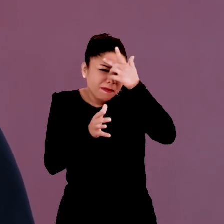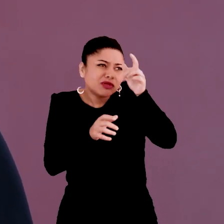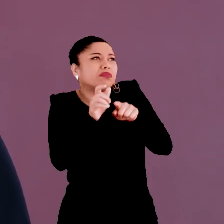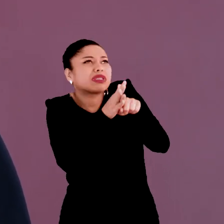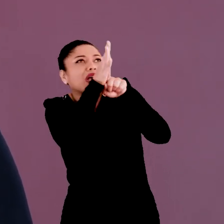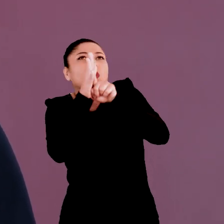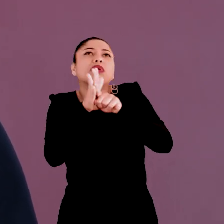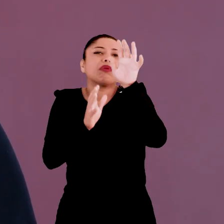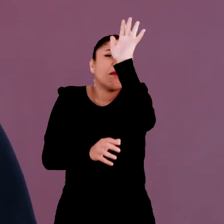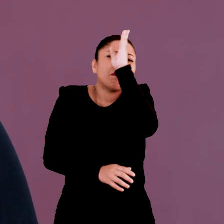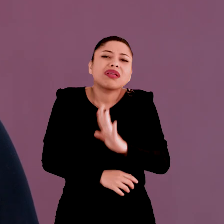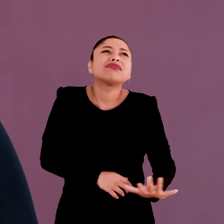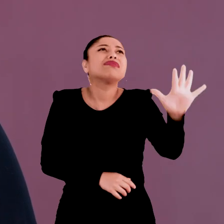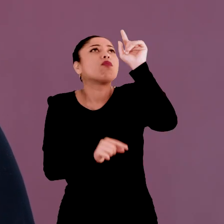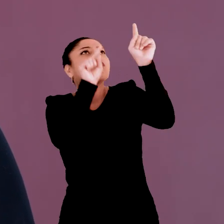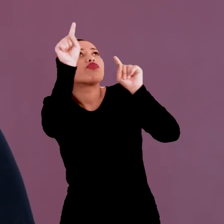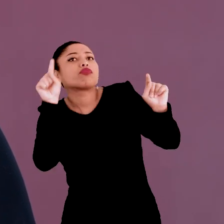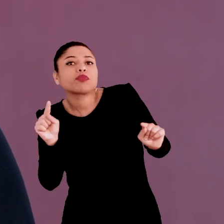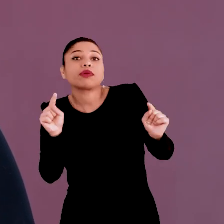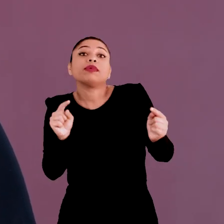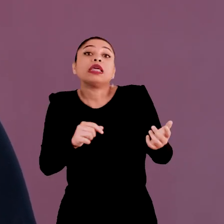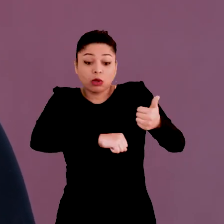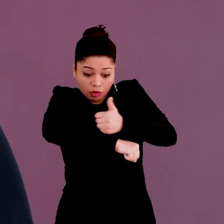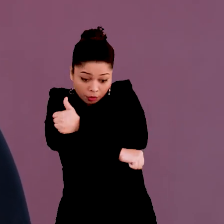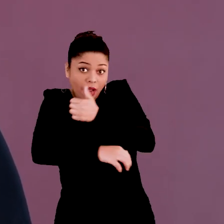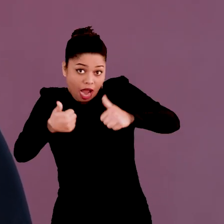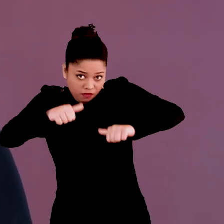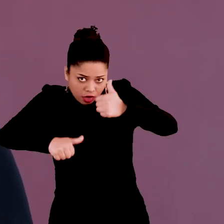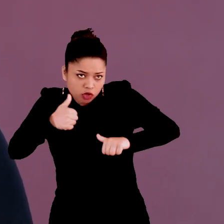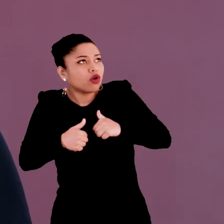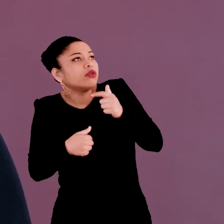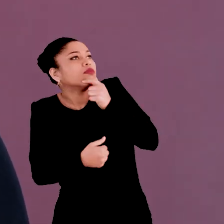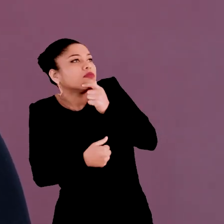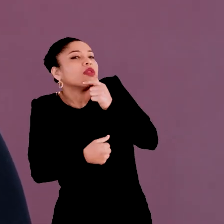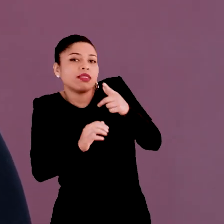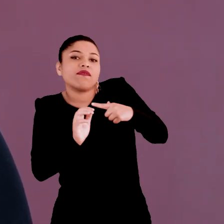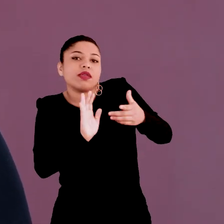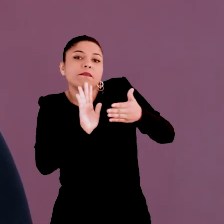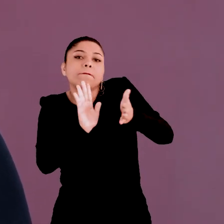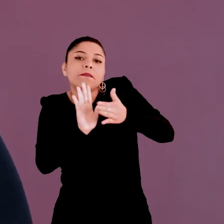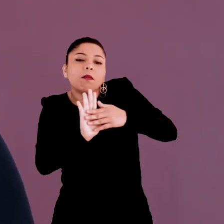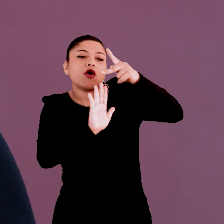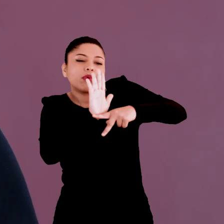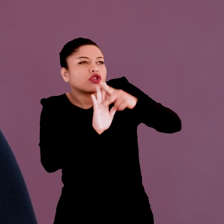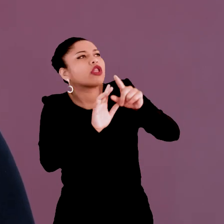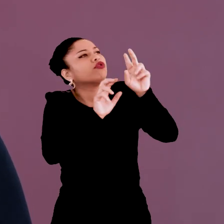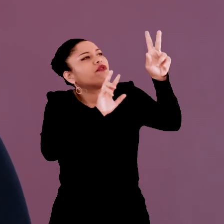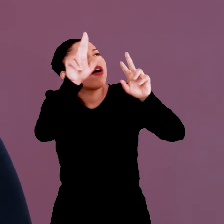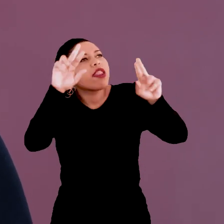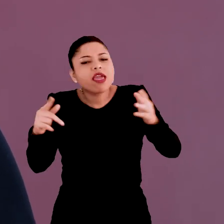regiões do Brasil, e esse grupo selecionou trabalhos também com formatos diferentes, com propostas diferentes, programas